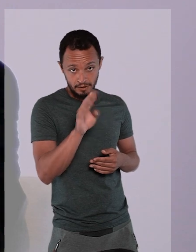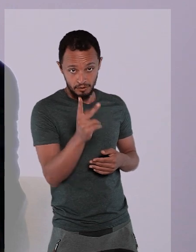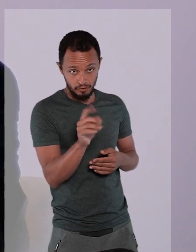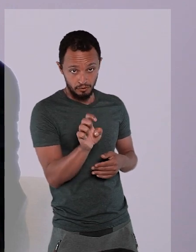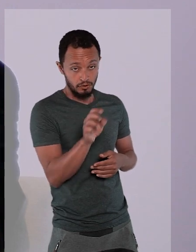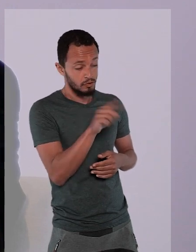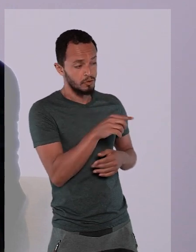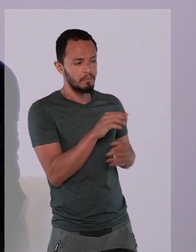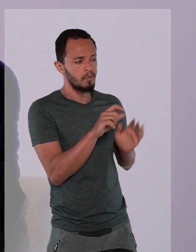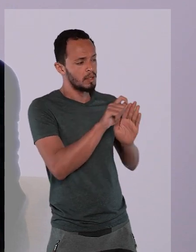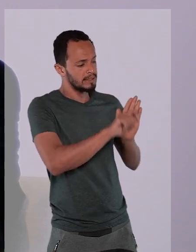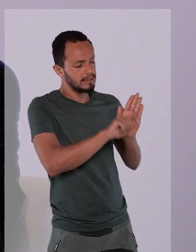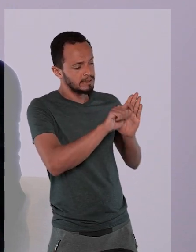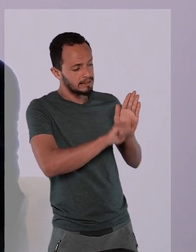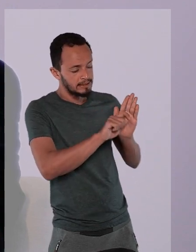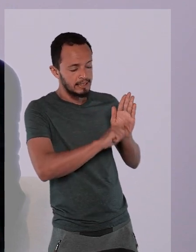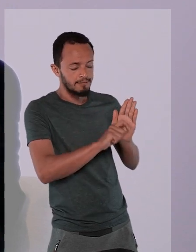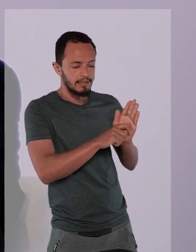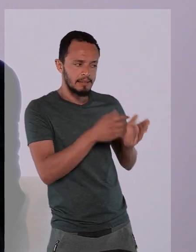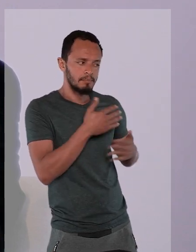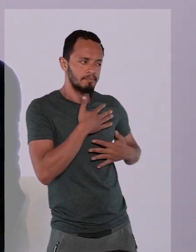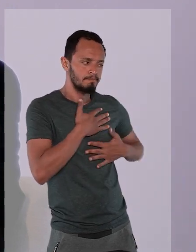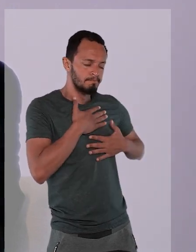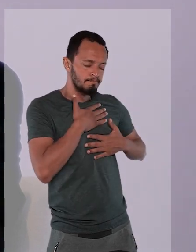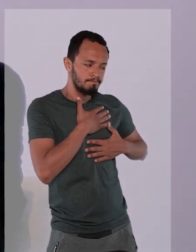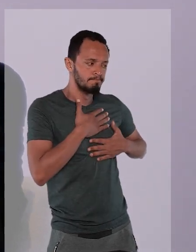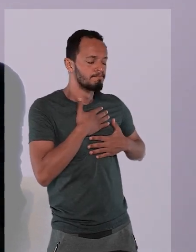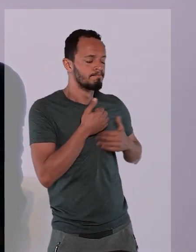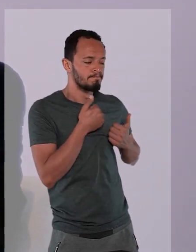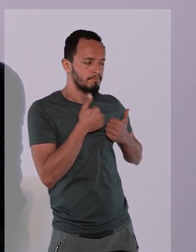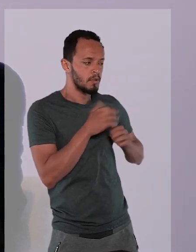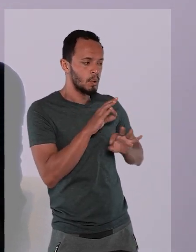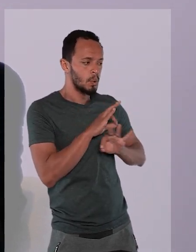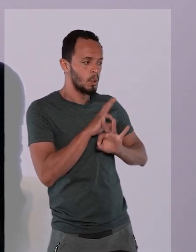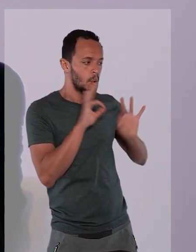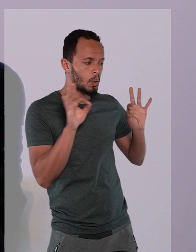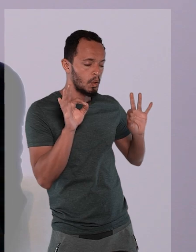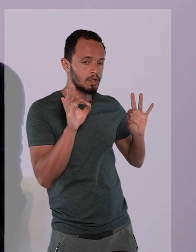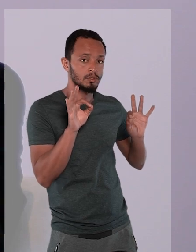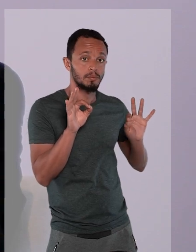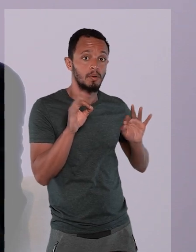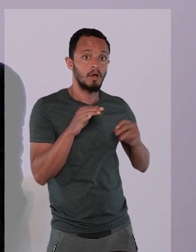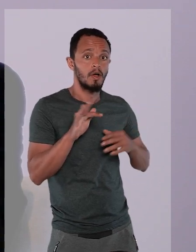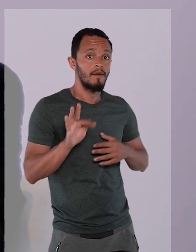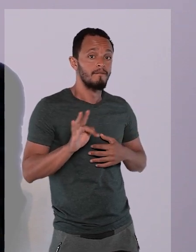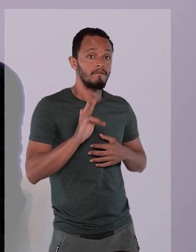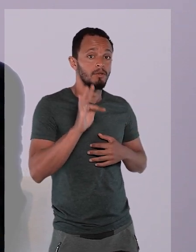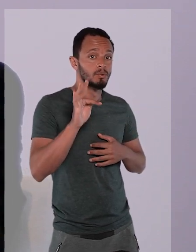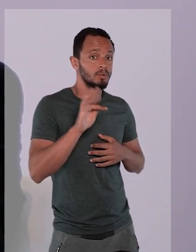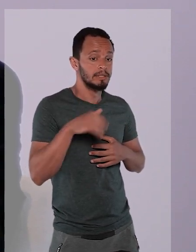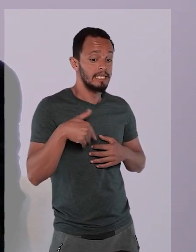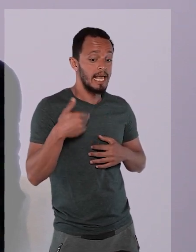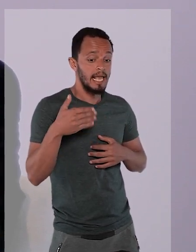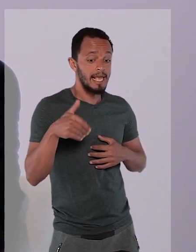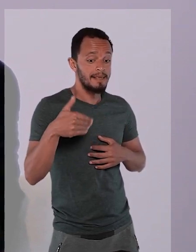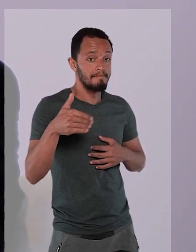sensível, tão bonita. Né? Então, e na próxima, né, em breve,